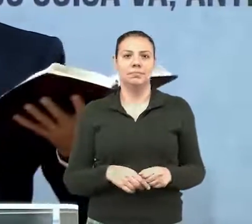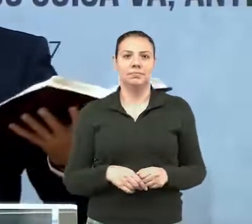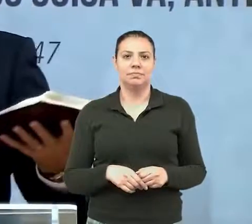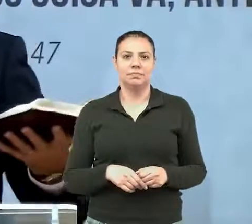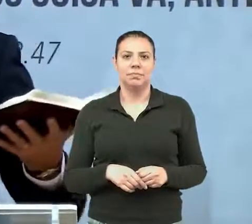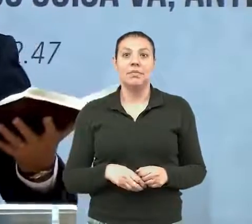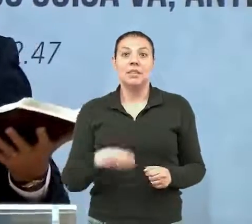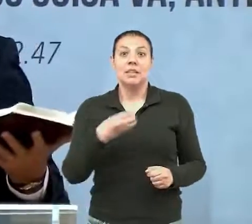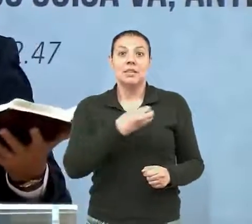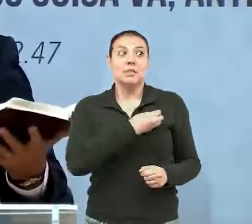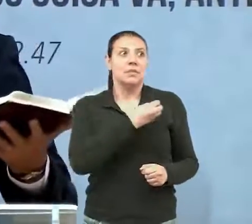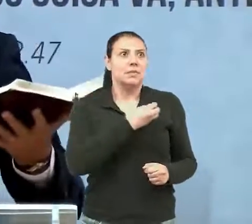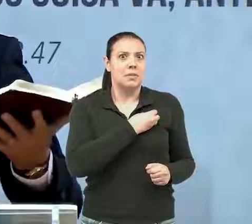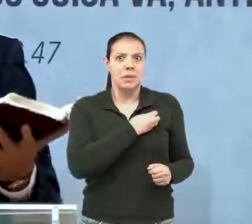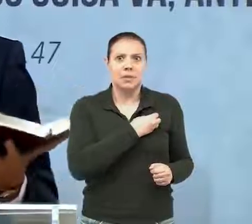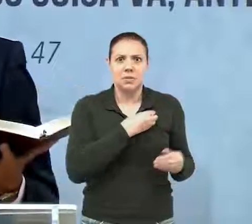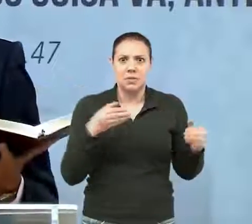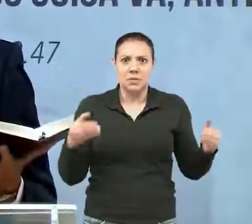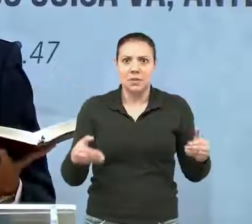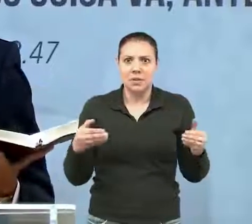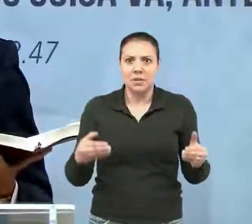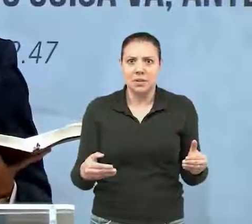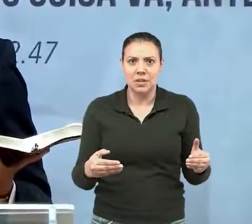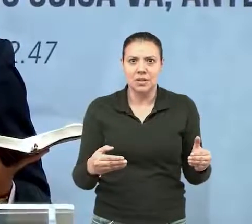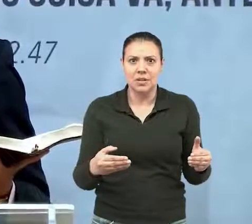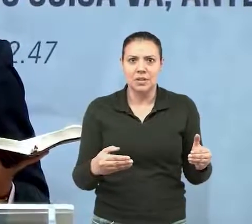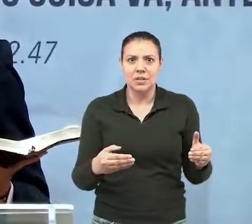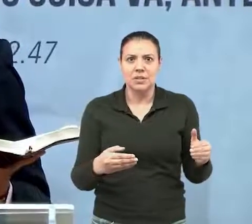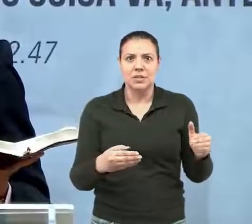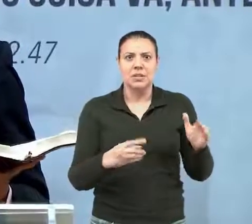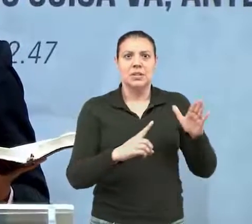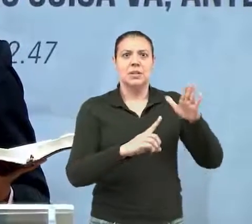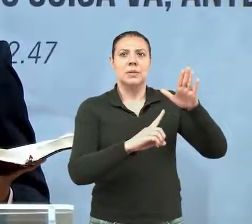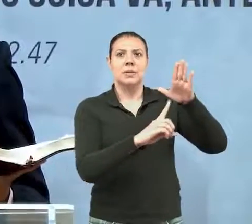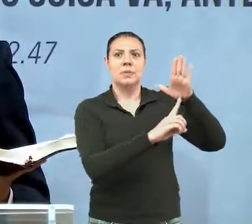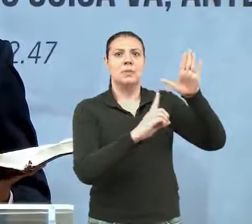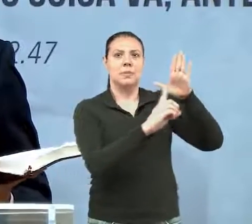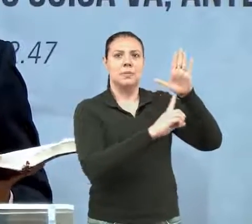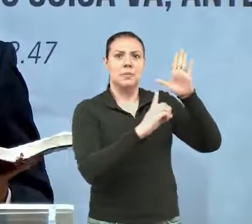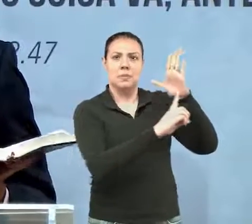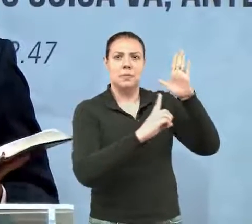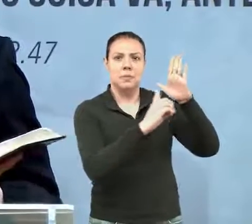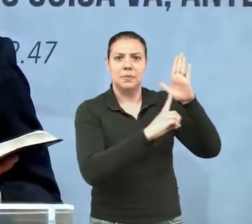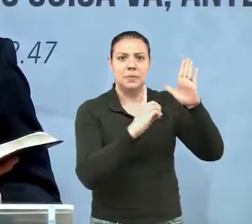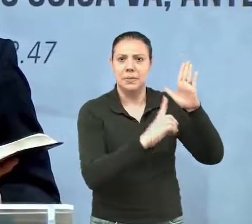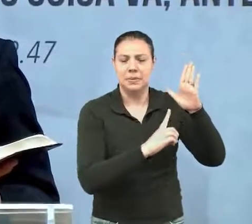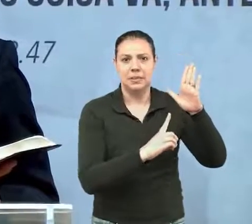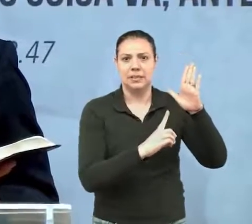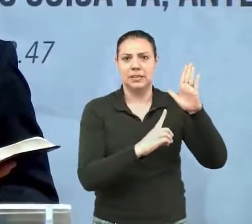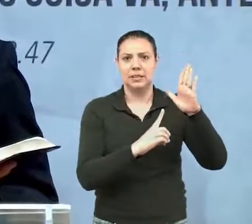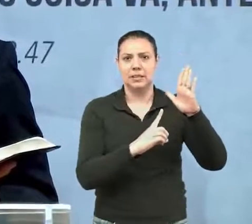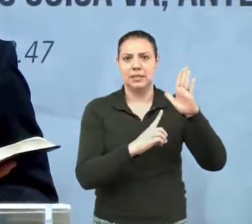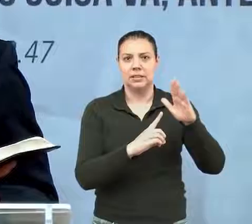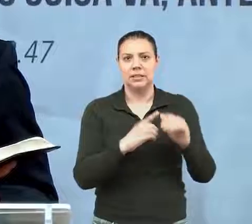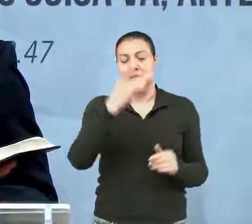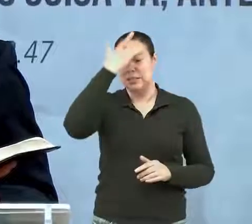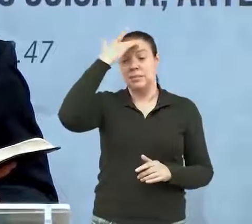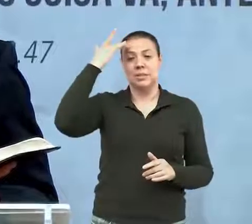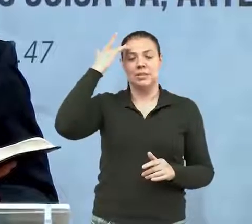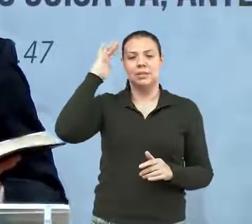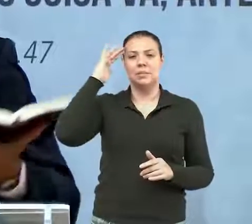Vivendo diante de um cenário de isolamento social, quando muita gente já não tem mais pão sobre a sua mesa.